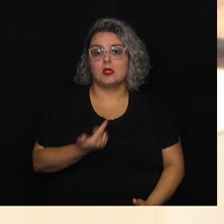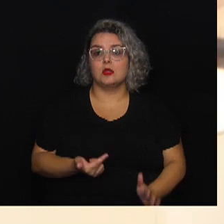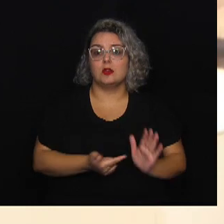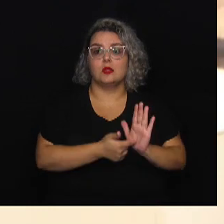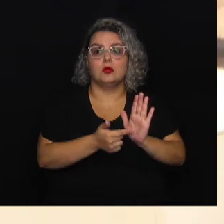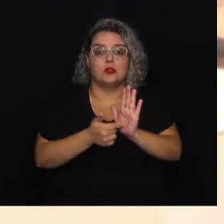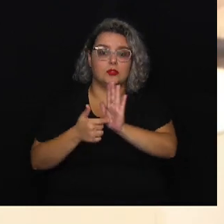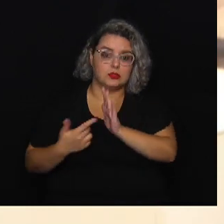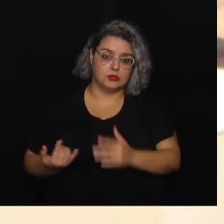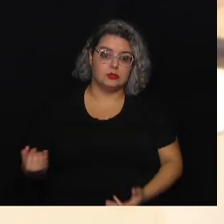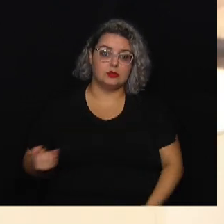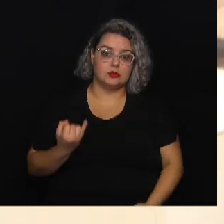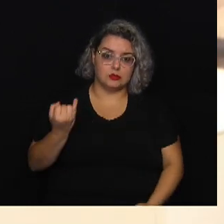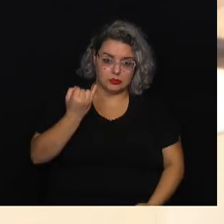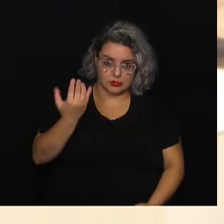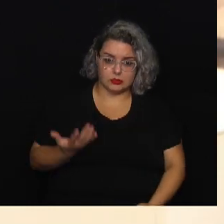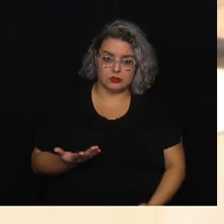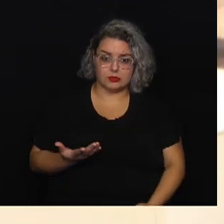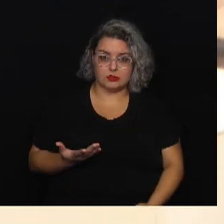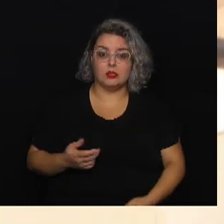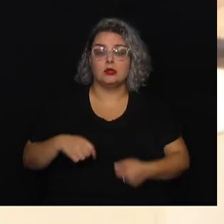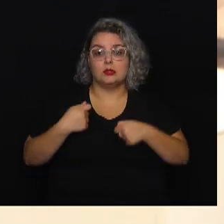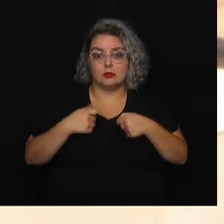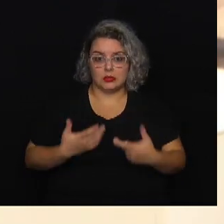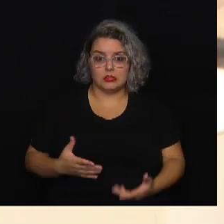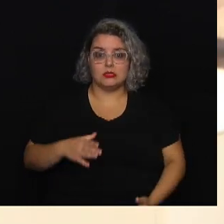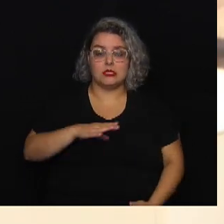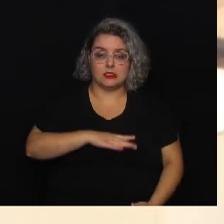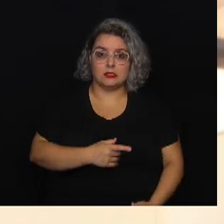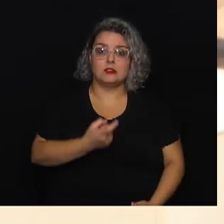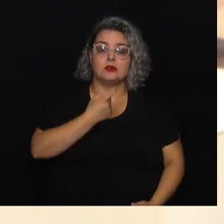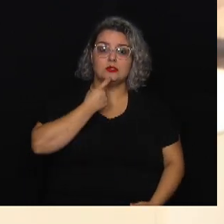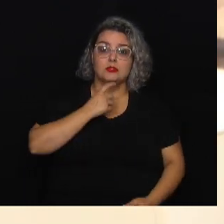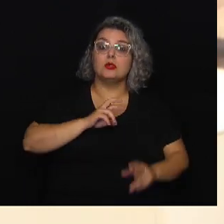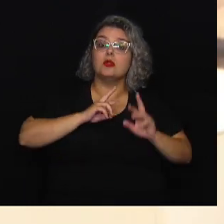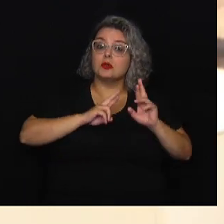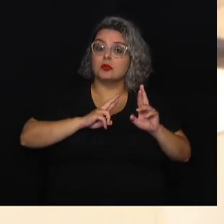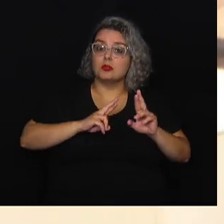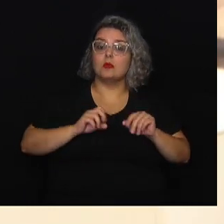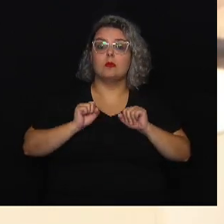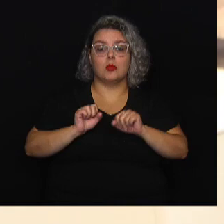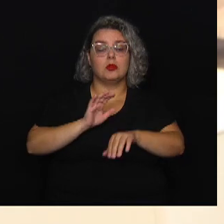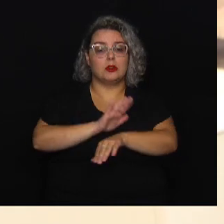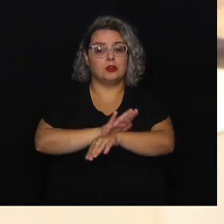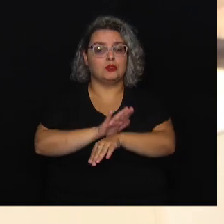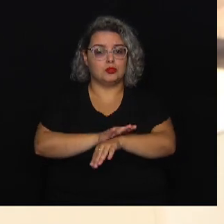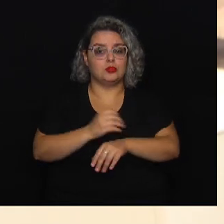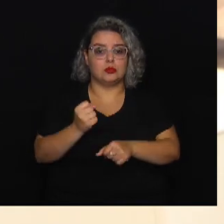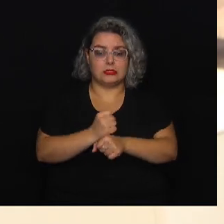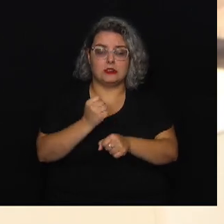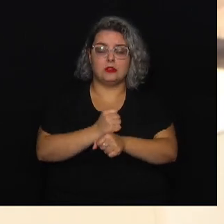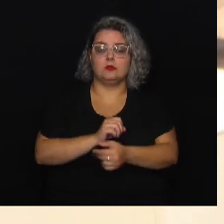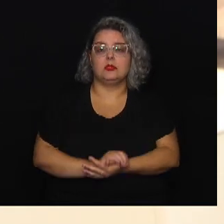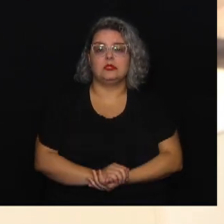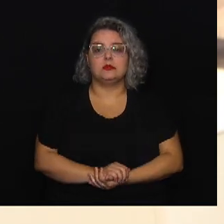essa importante necessidade da cidade de Campinas. Esperamos poder contribuir com essas obras.